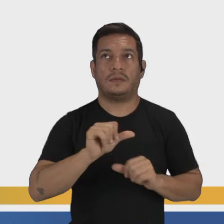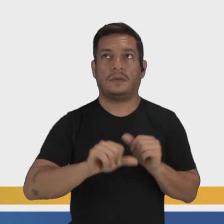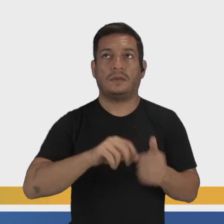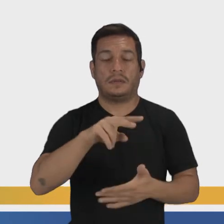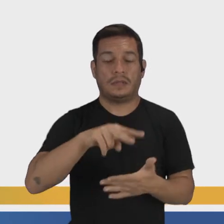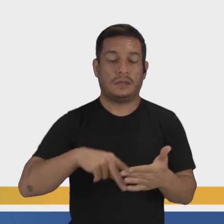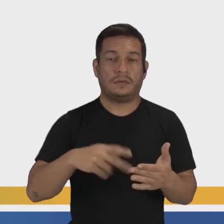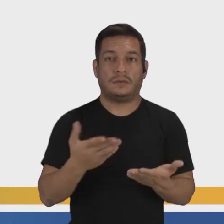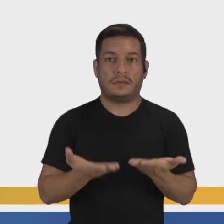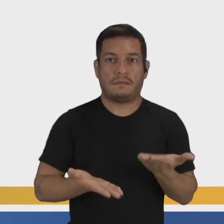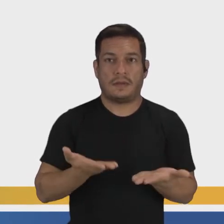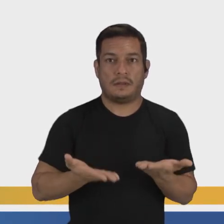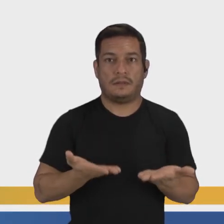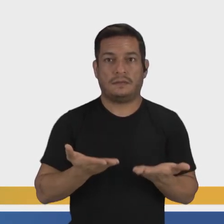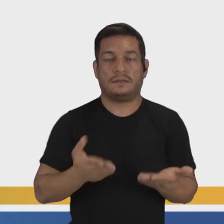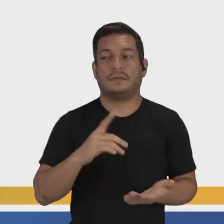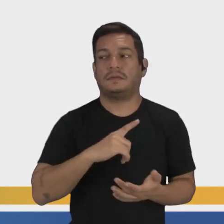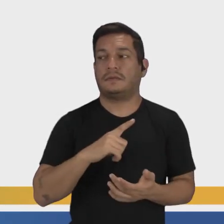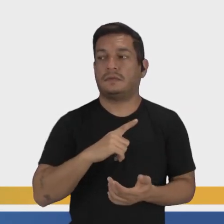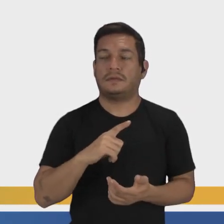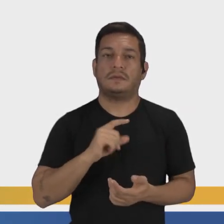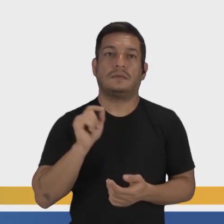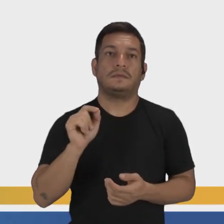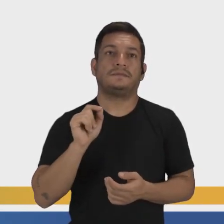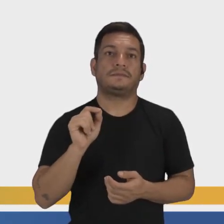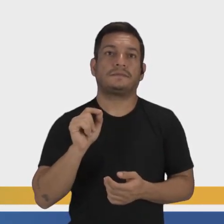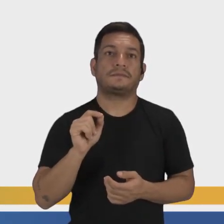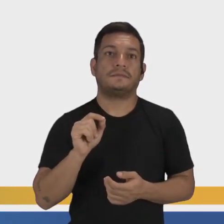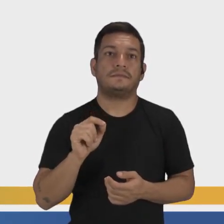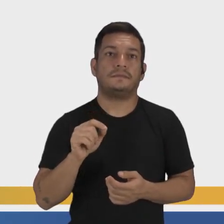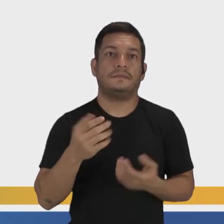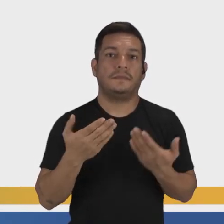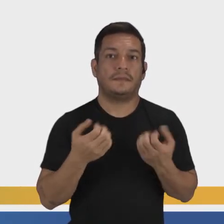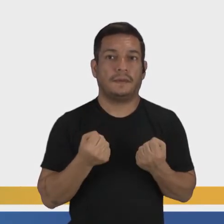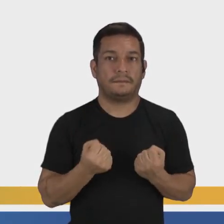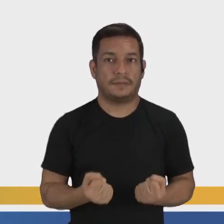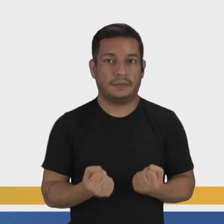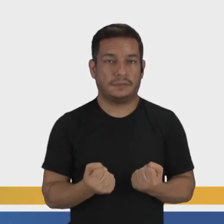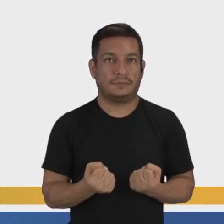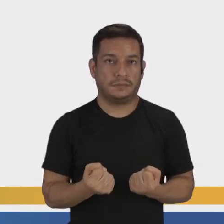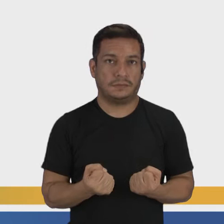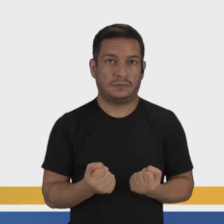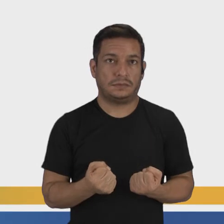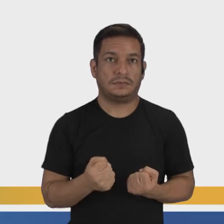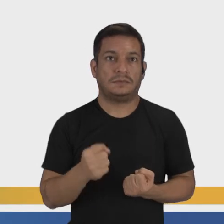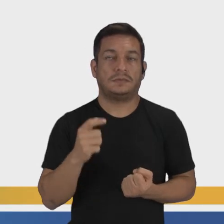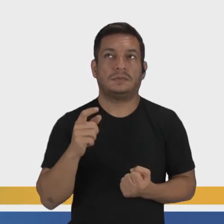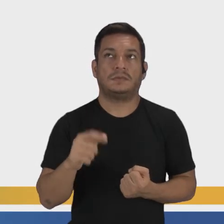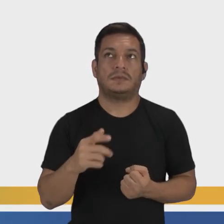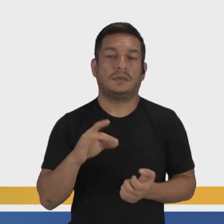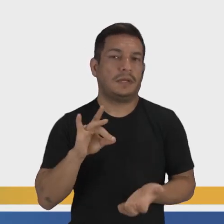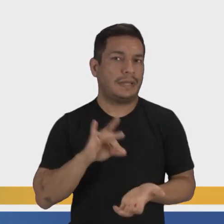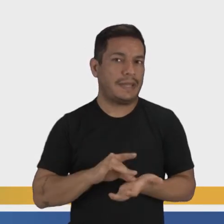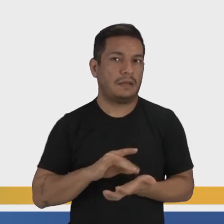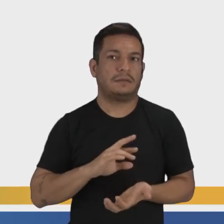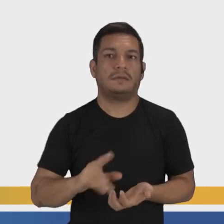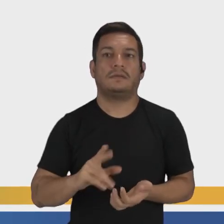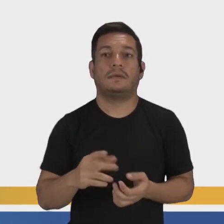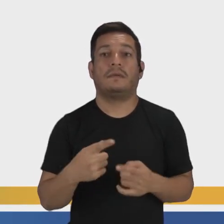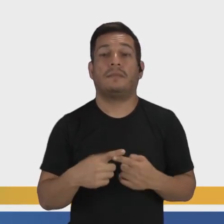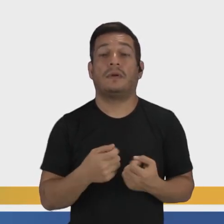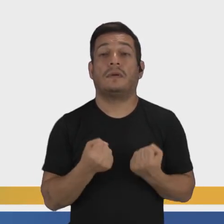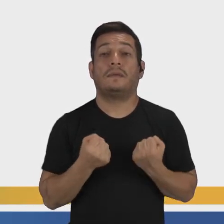leitura da balança, temos aí, né, um peso aparente, que não vai ser um peso real, porque o